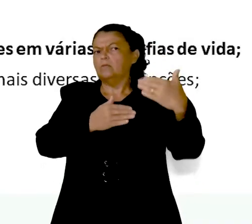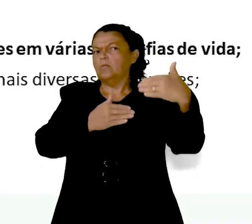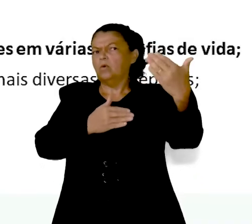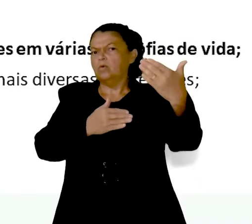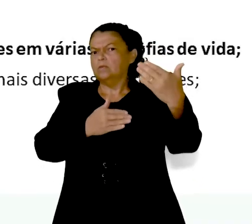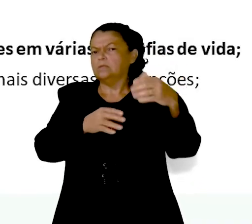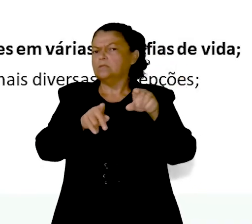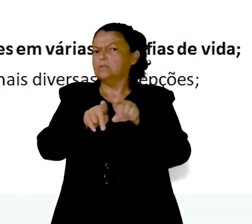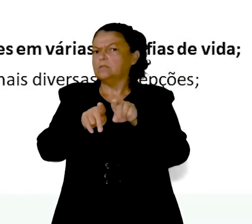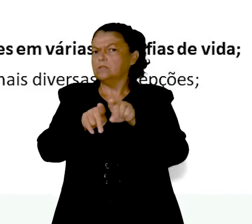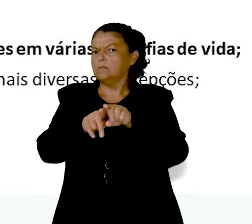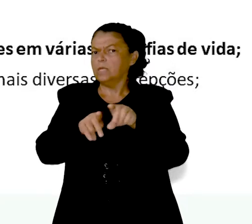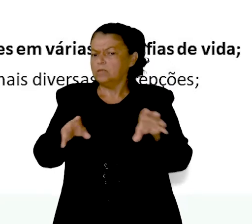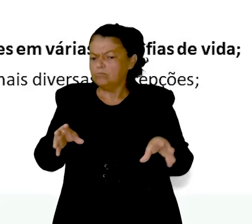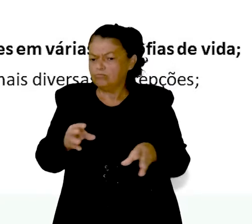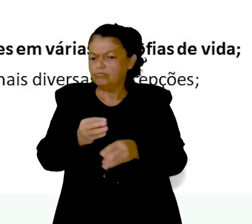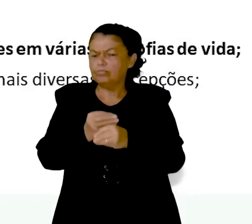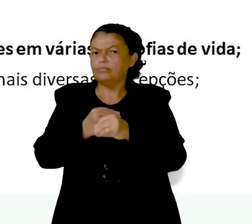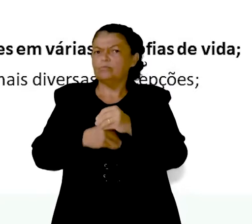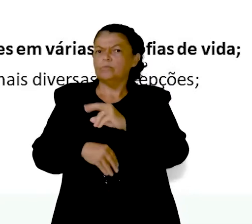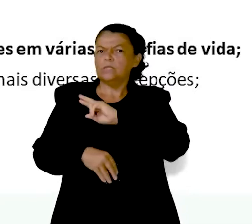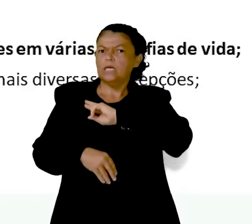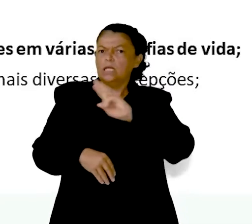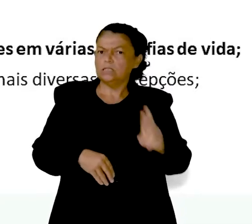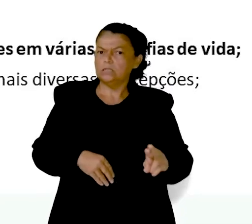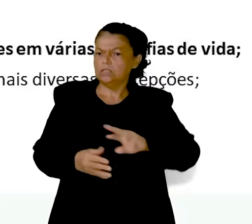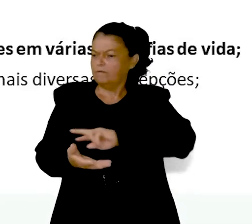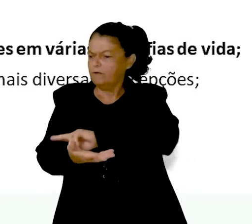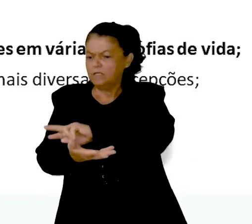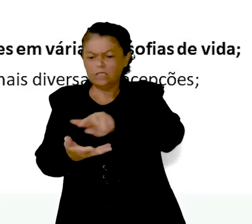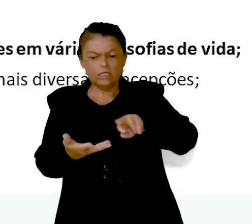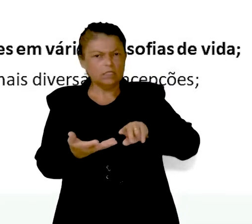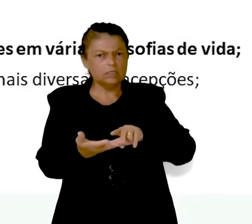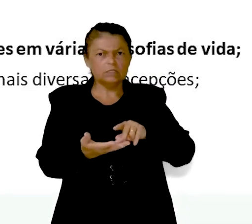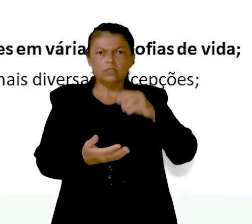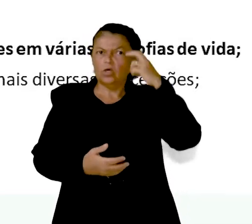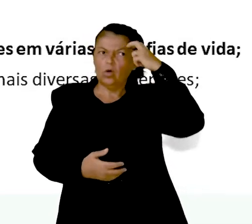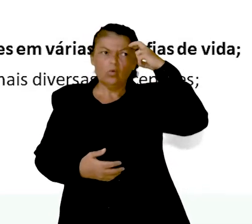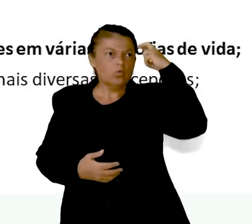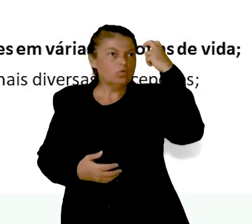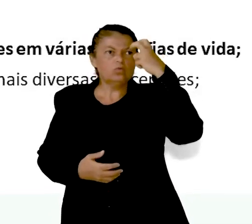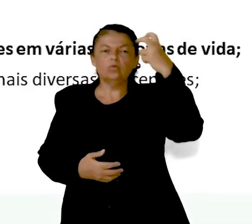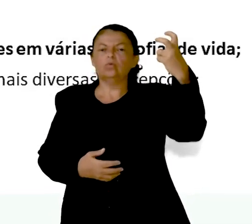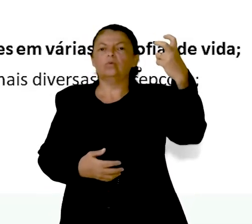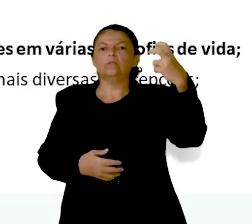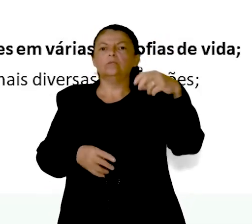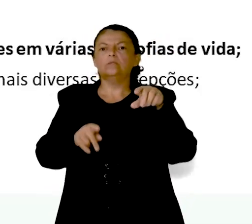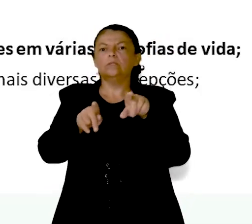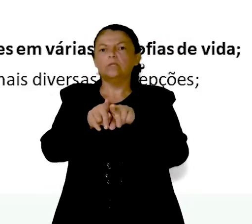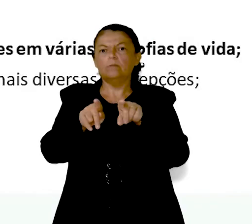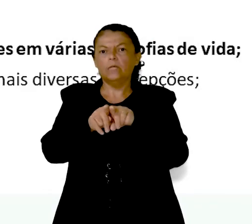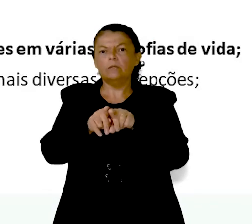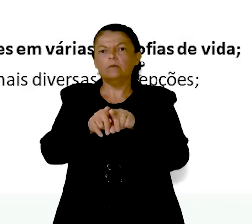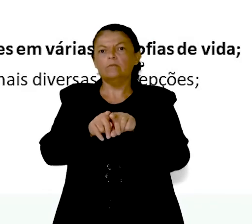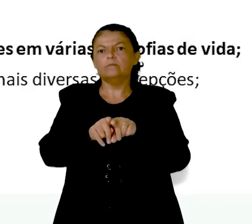filosofias estas presentes em diferentes culturas e nas suas mais